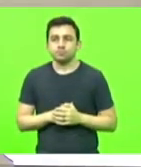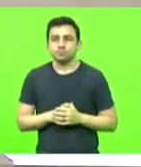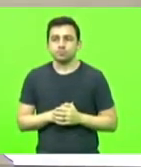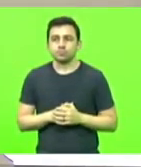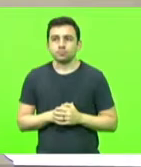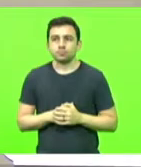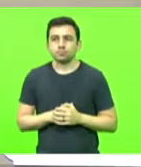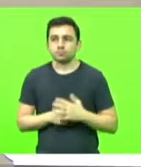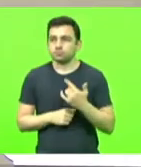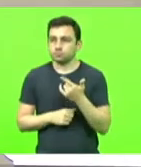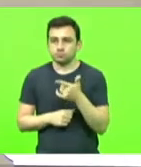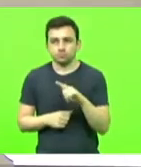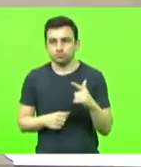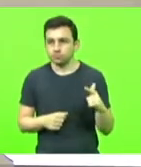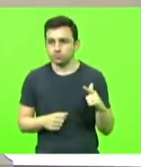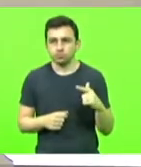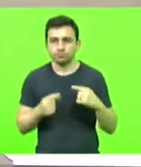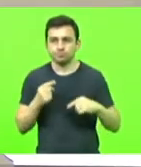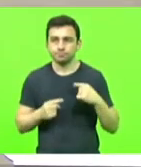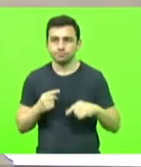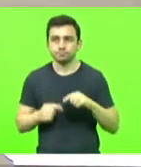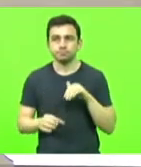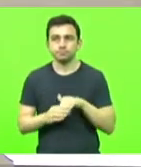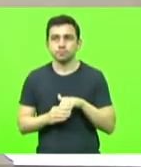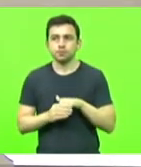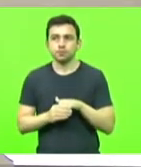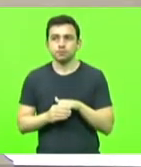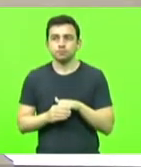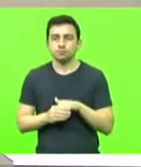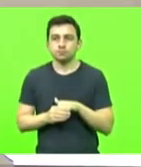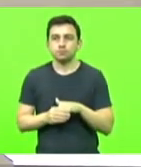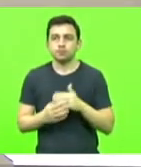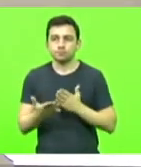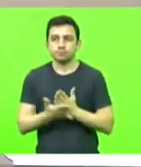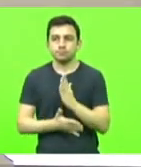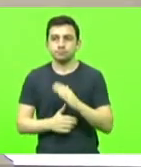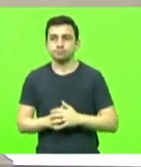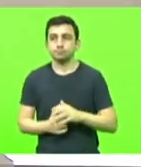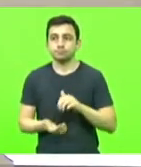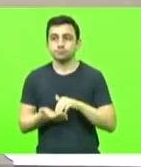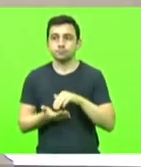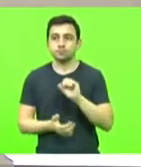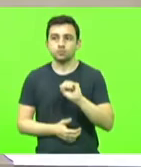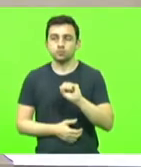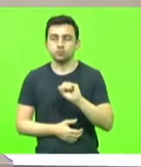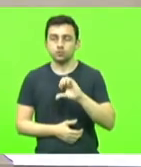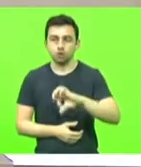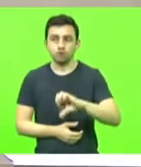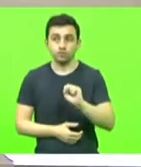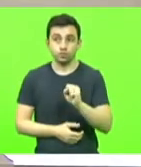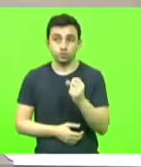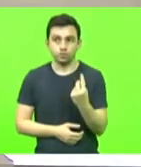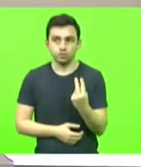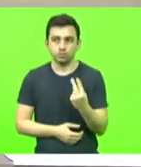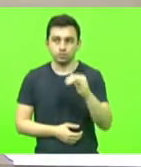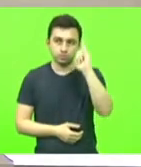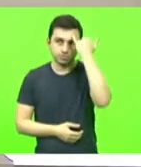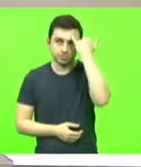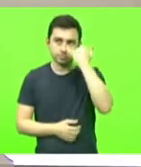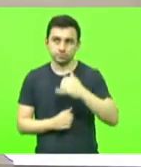não havendo quem queira discutir, em votação, aprovado. Moção número 982, deputado Gessé